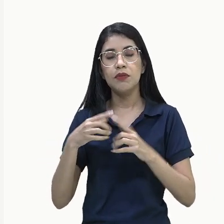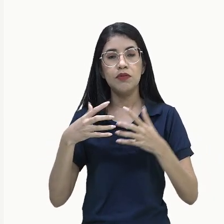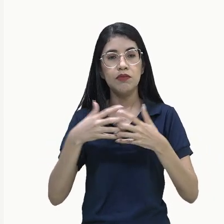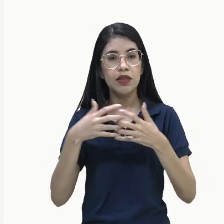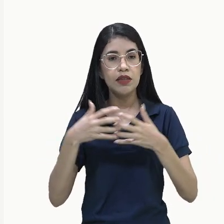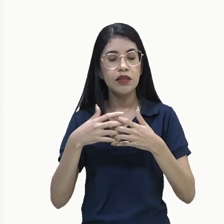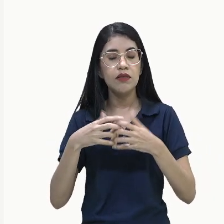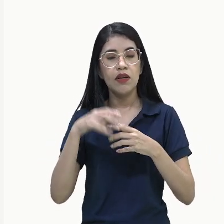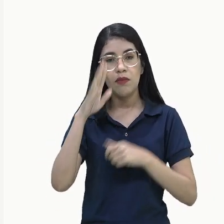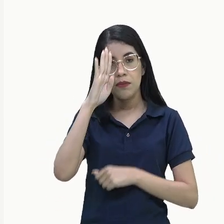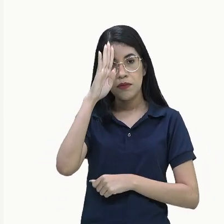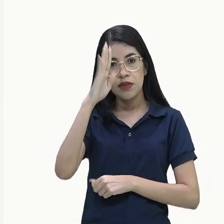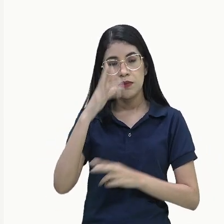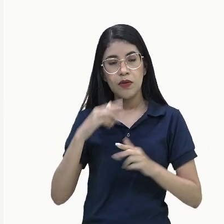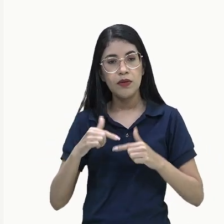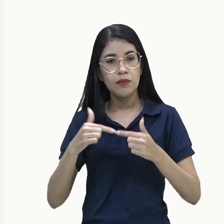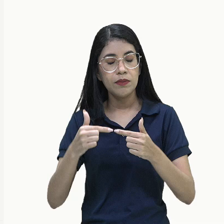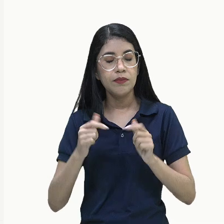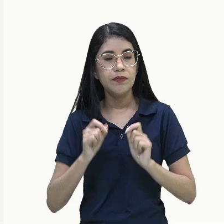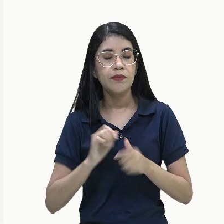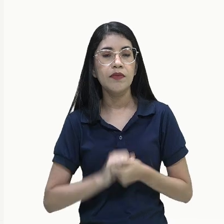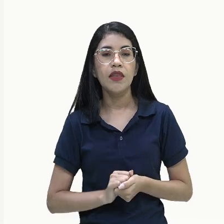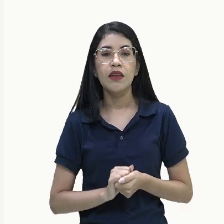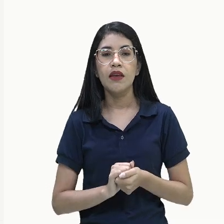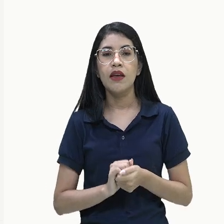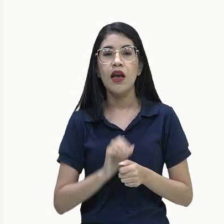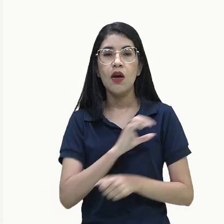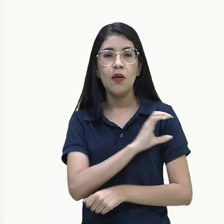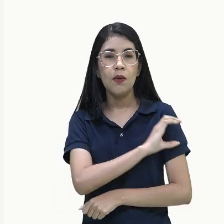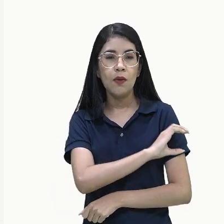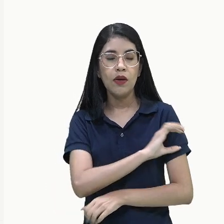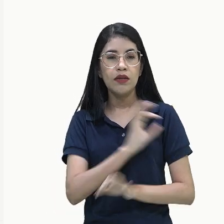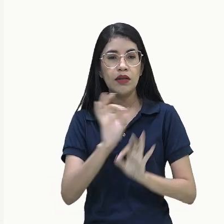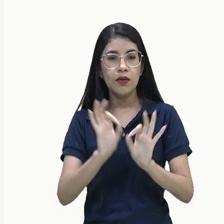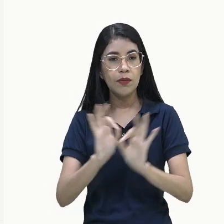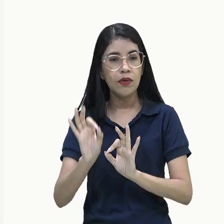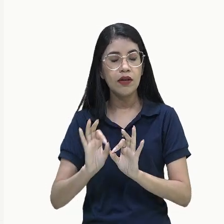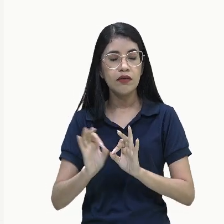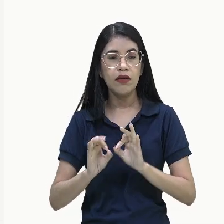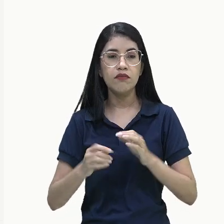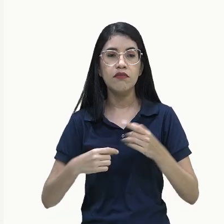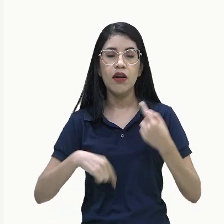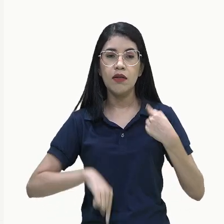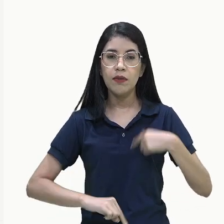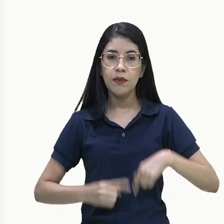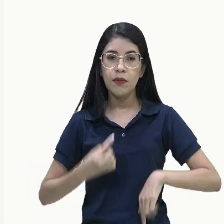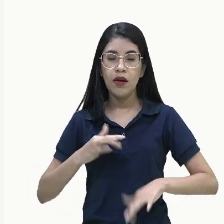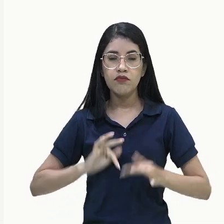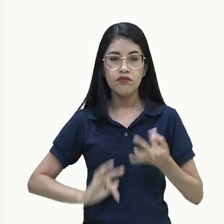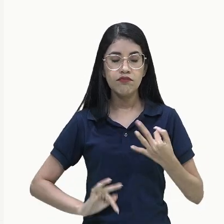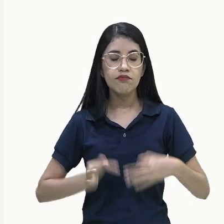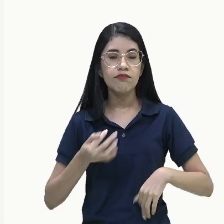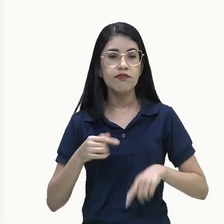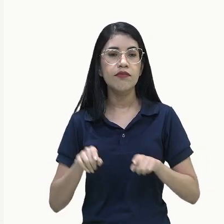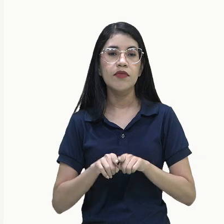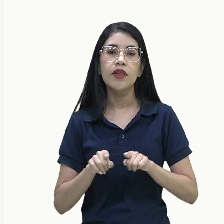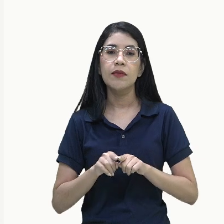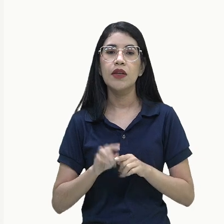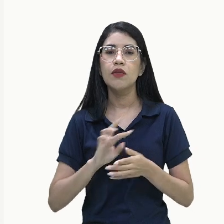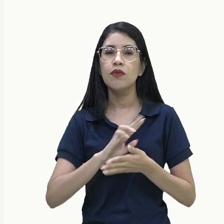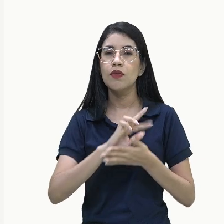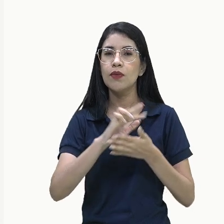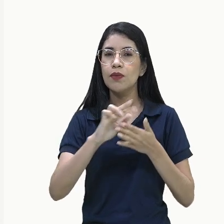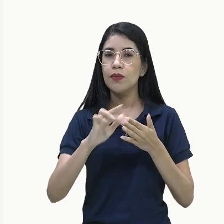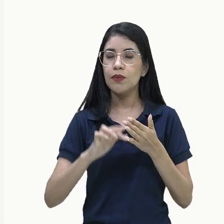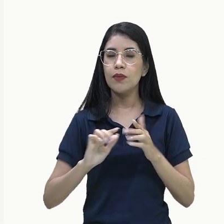principal responsável por coordenar as funções do organismo. Saibam, todas as